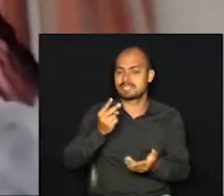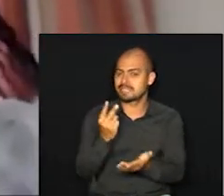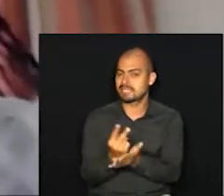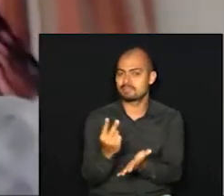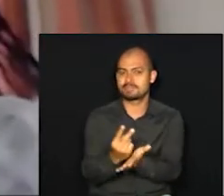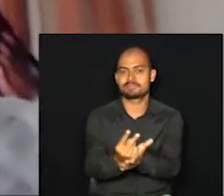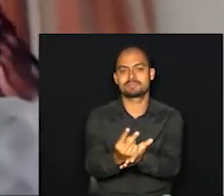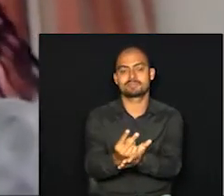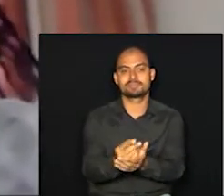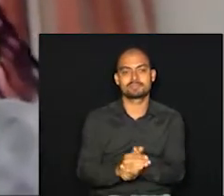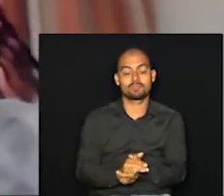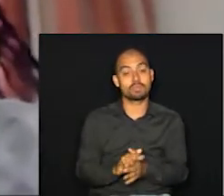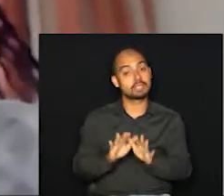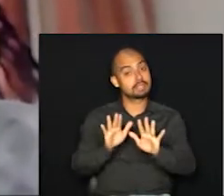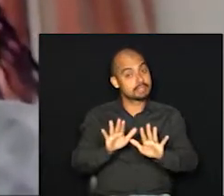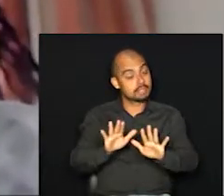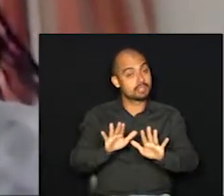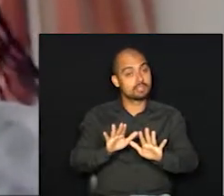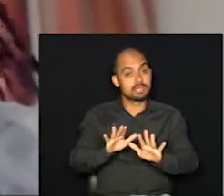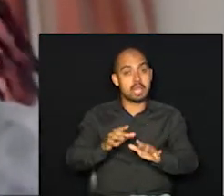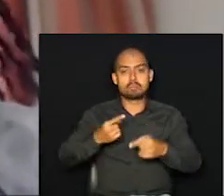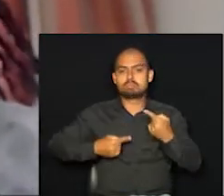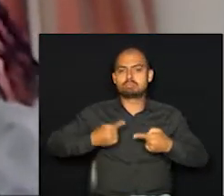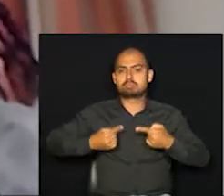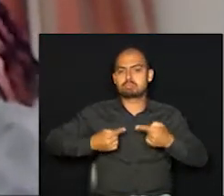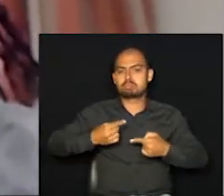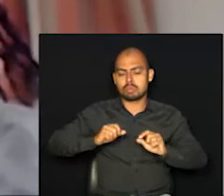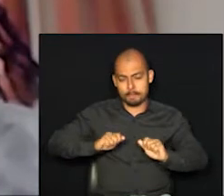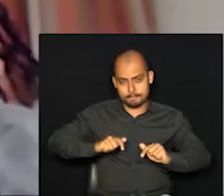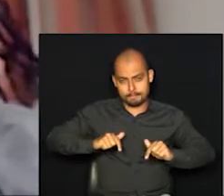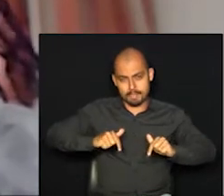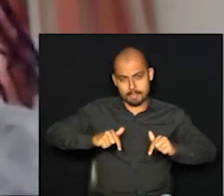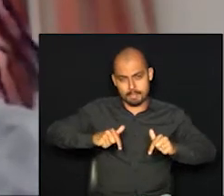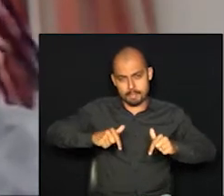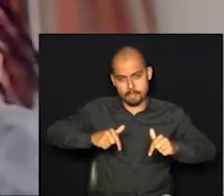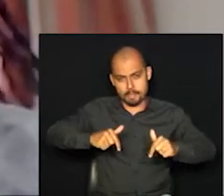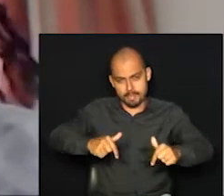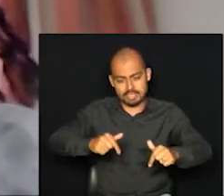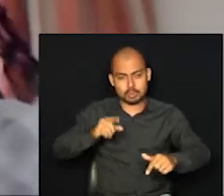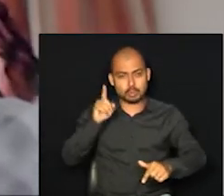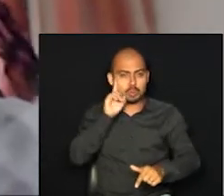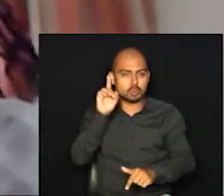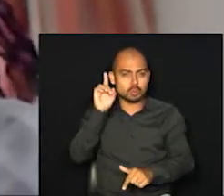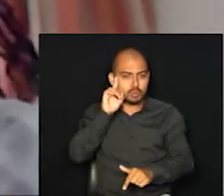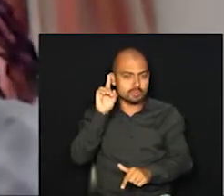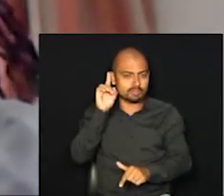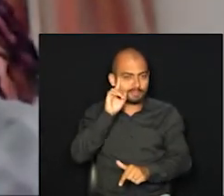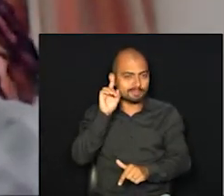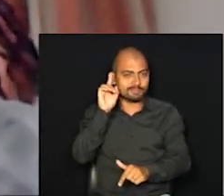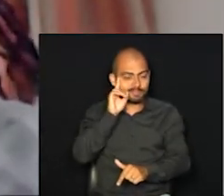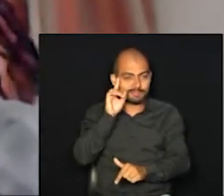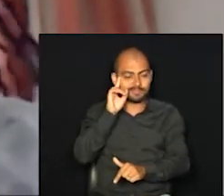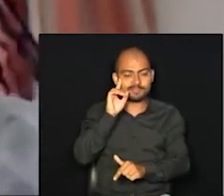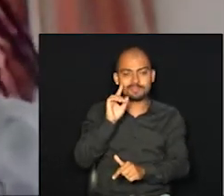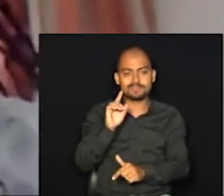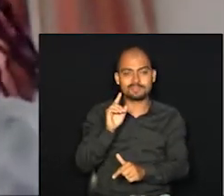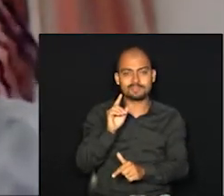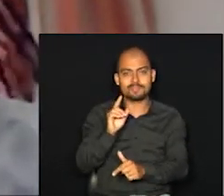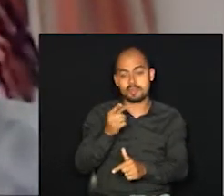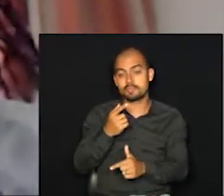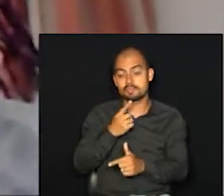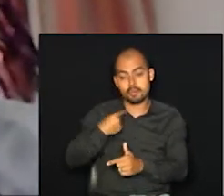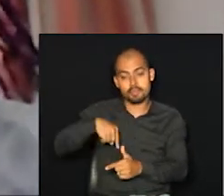cotidianamente. Então, é uma discussão, é uma luta que a gente vem travando dia a dia, para estar no